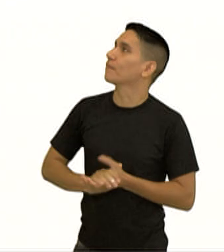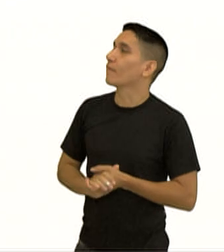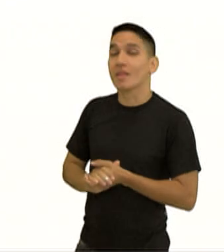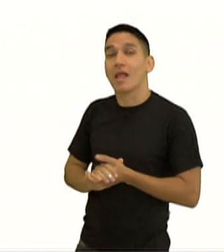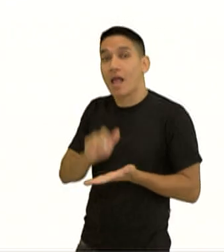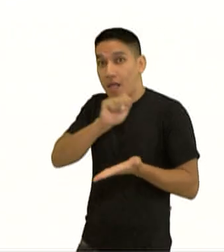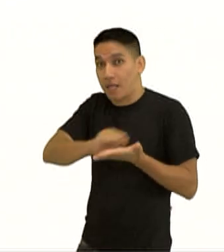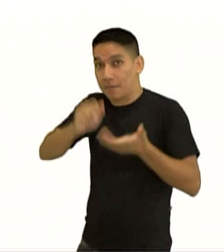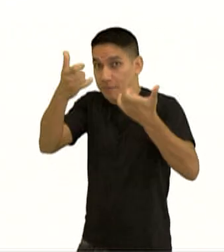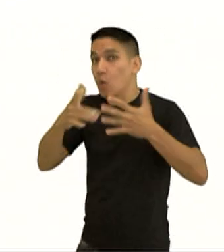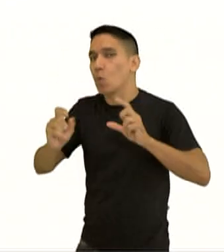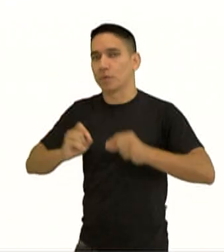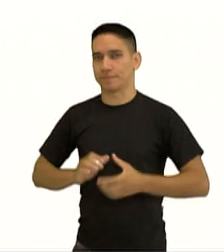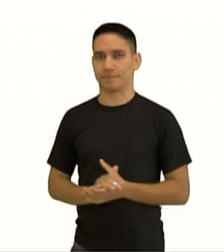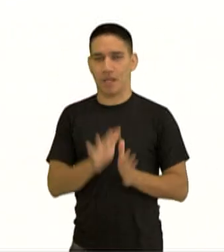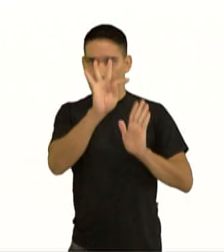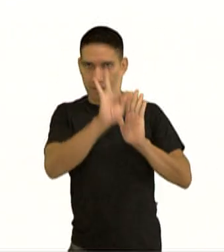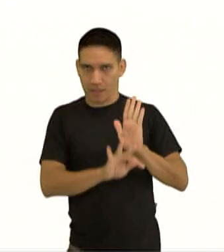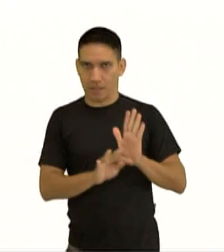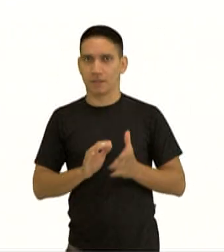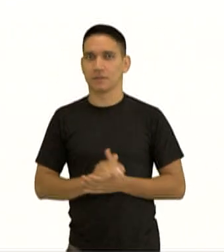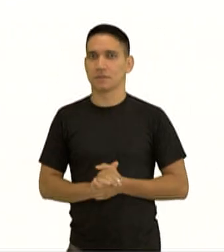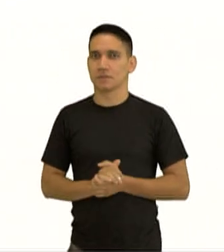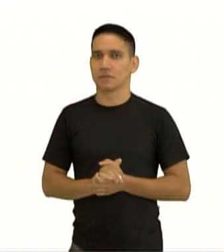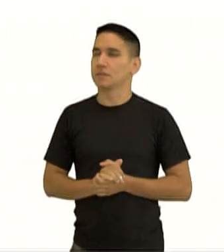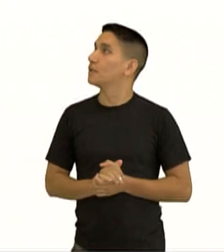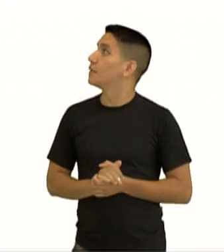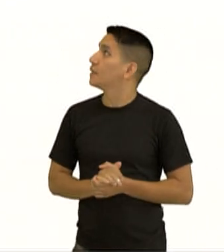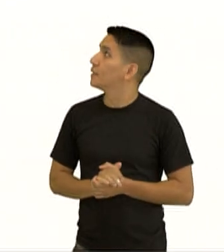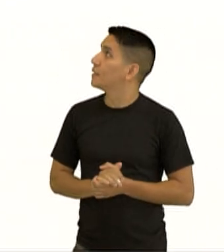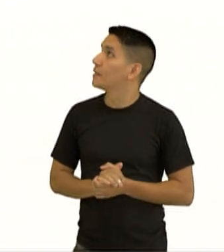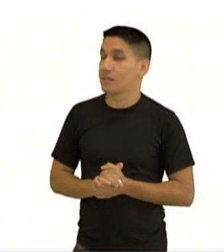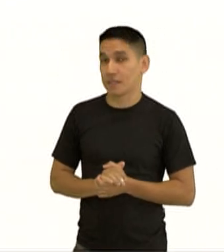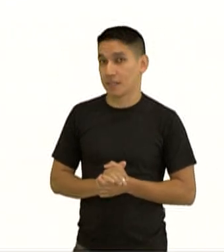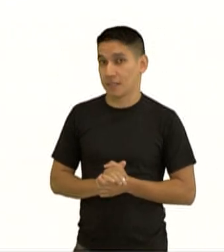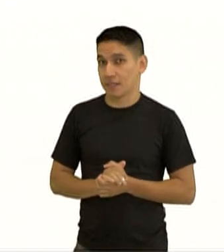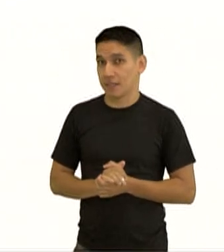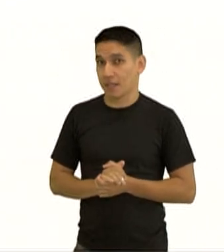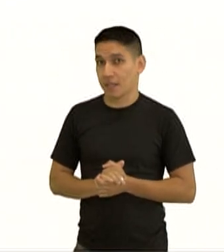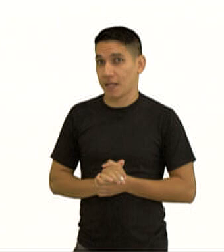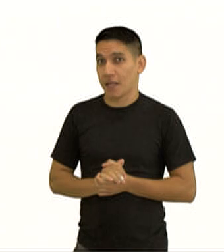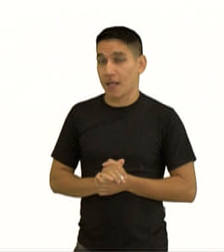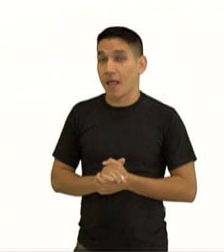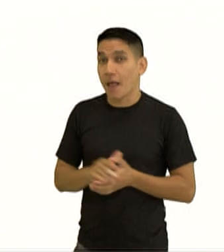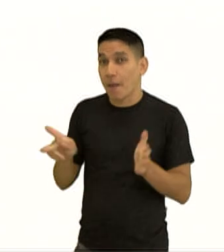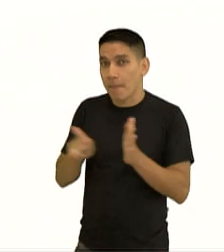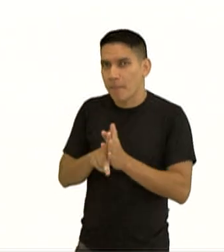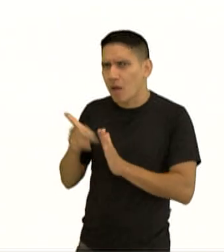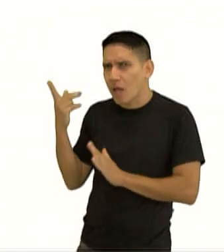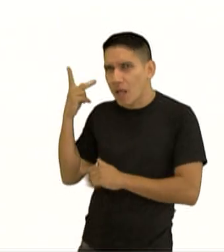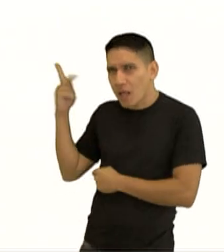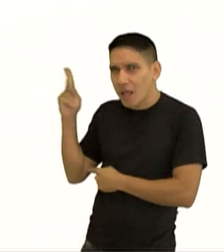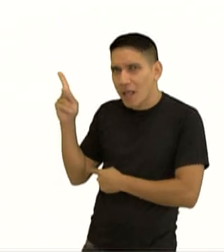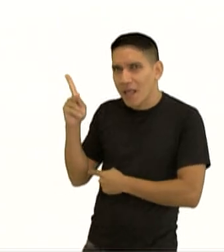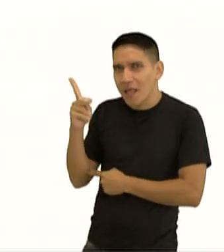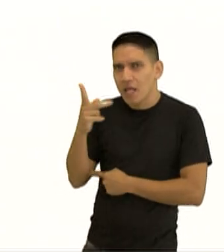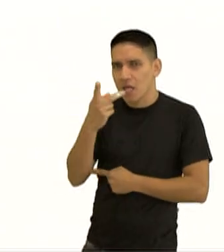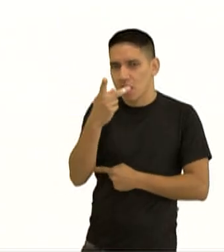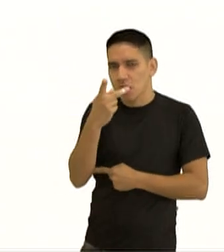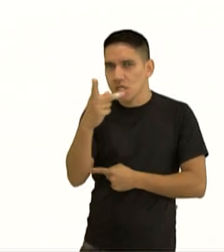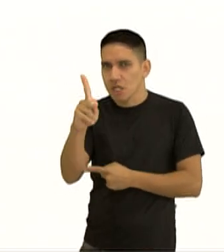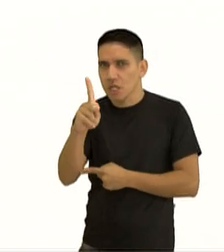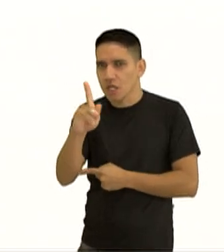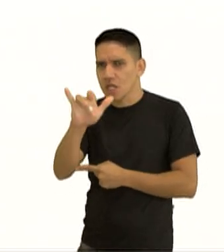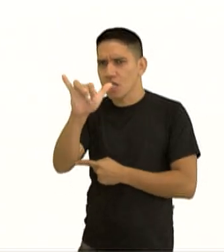escrita diz, né? We are sending you a postcard from São Paulo. Esta expressão, we are